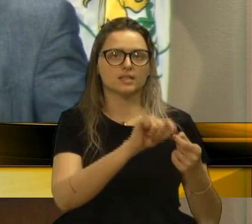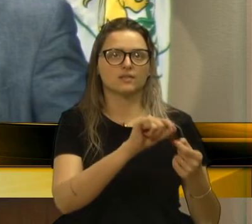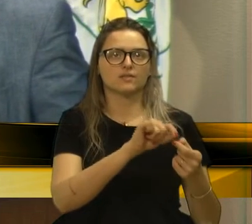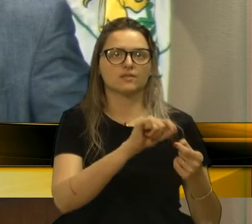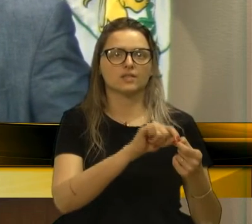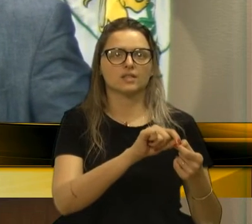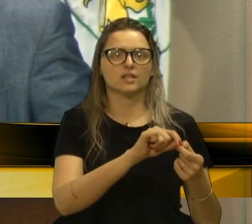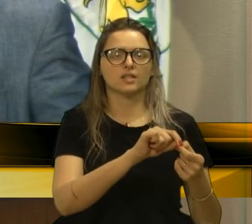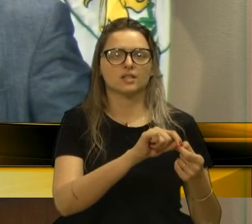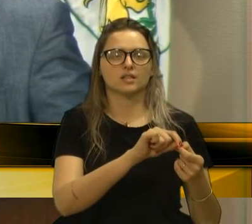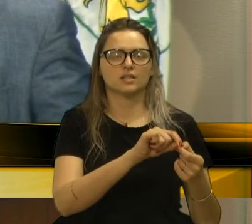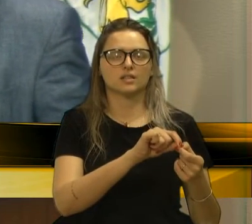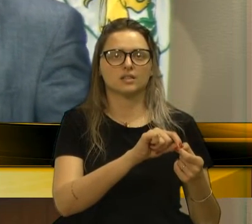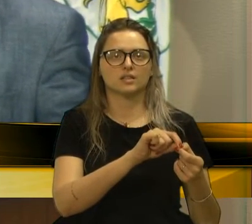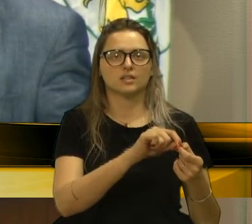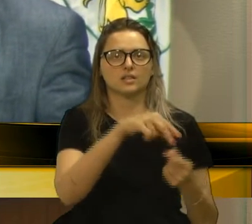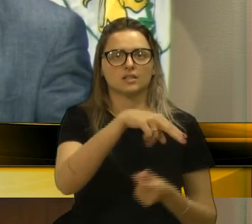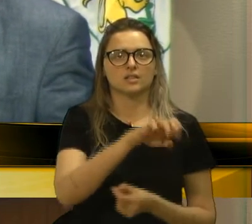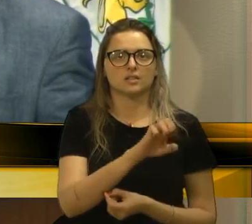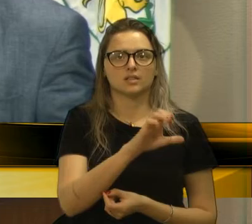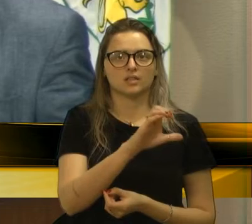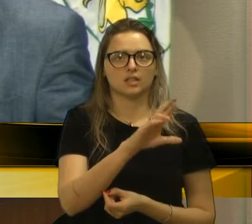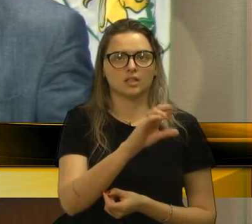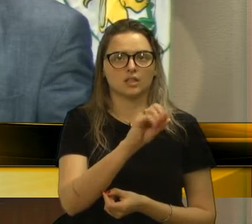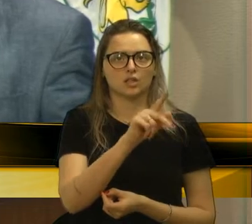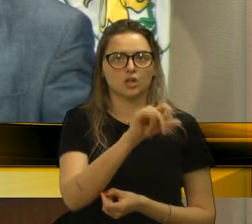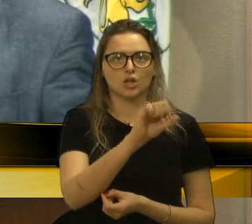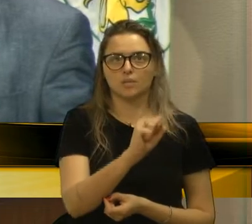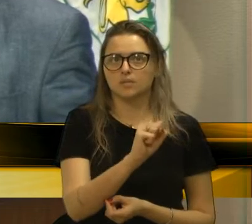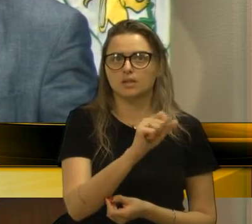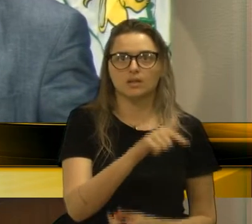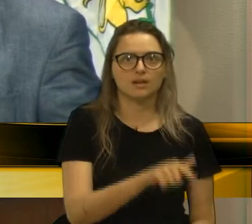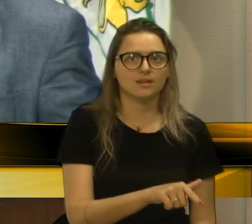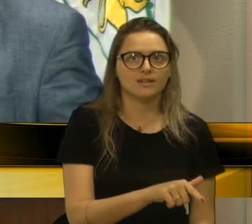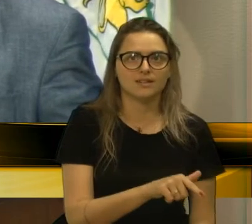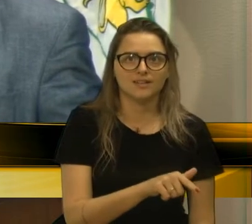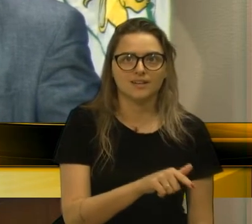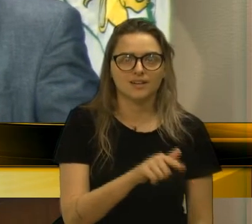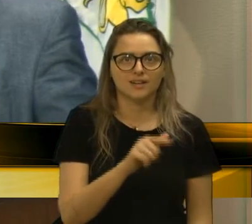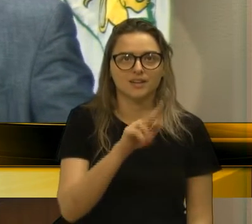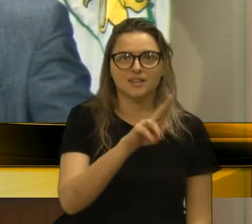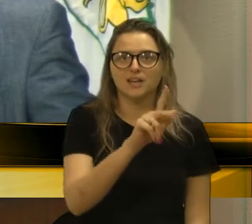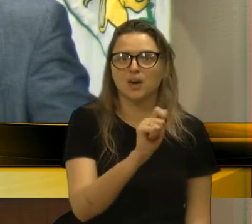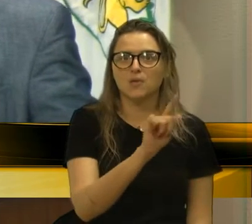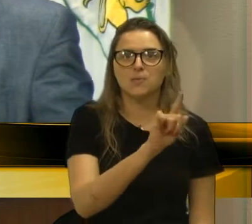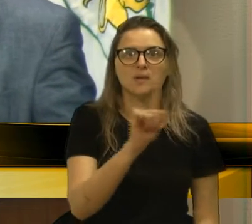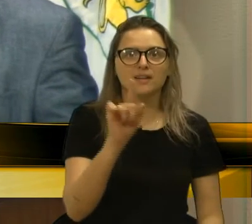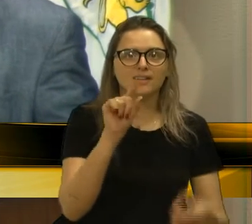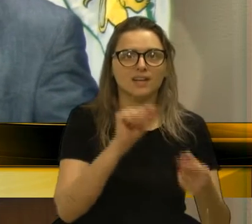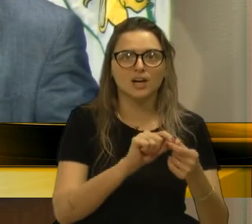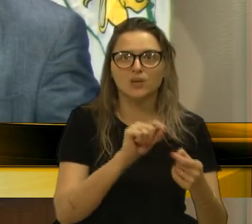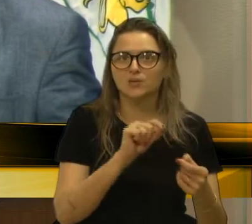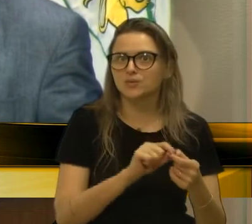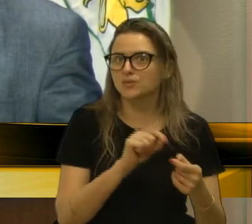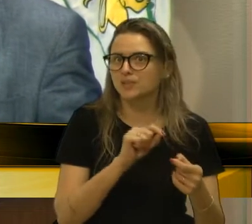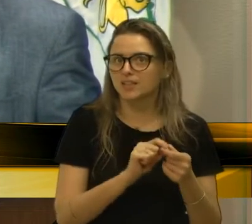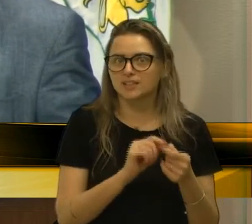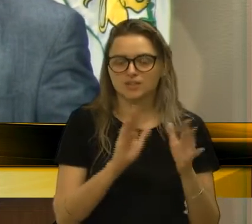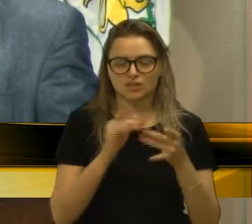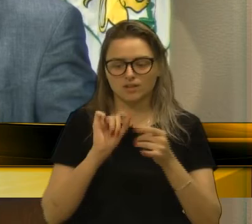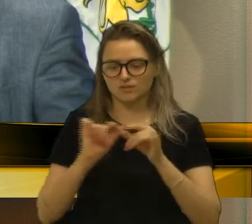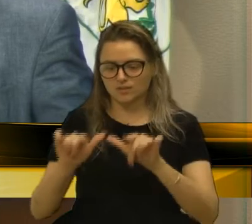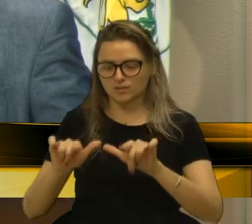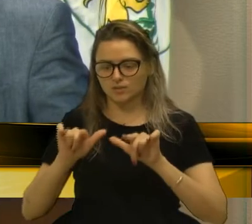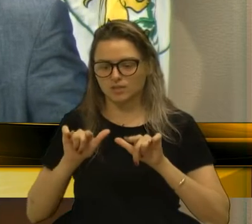a necropsia desse menino. E a UPA Zona Norte descumpriu uma decisão judicial. Não fez, ainda já fez o atestado